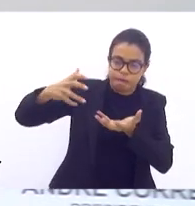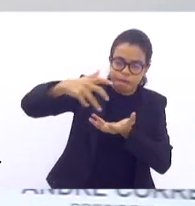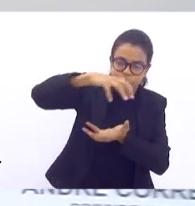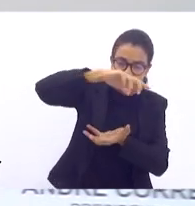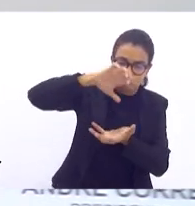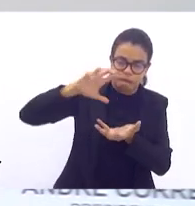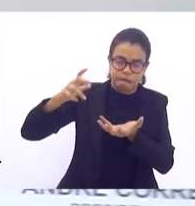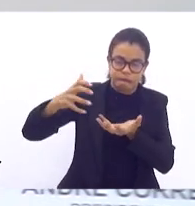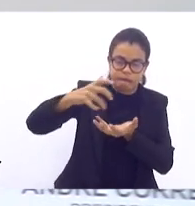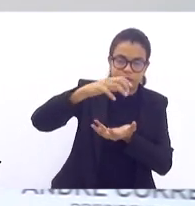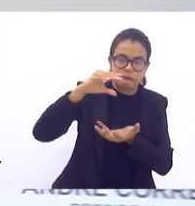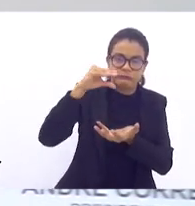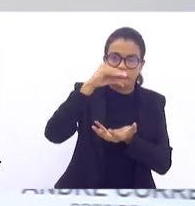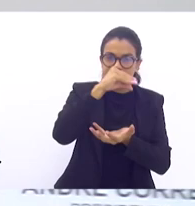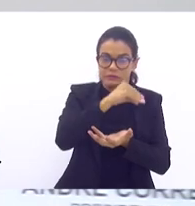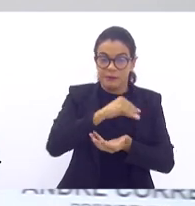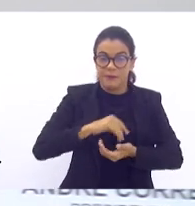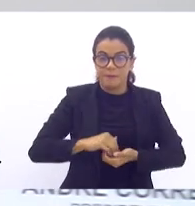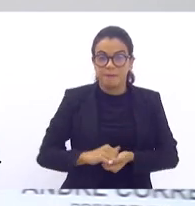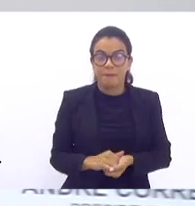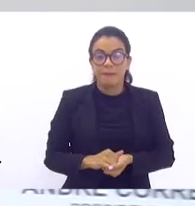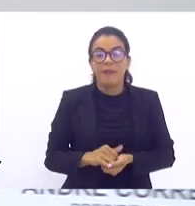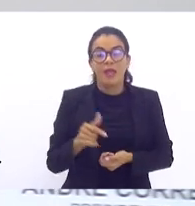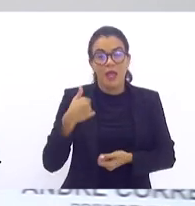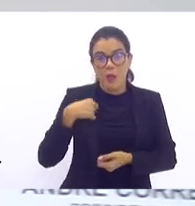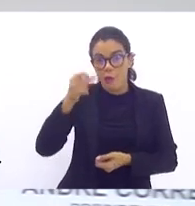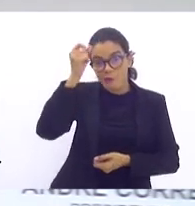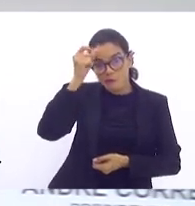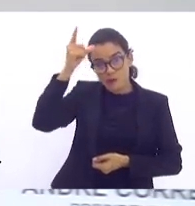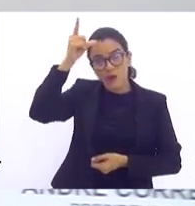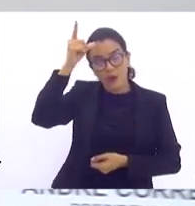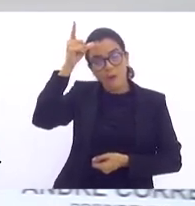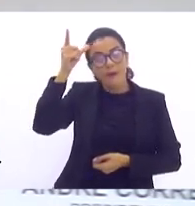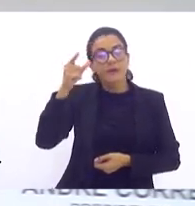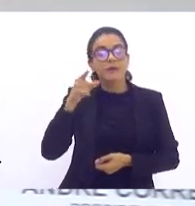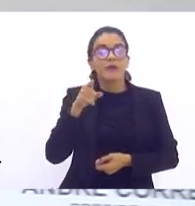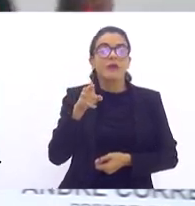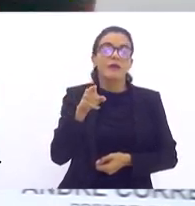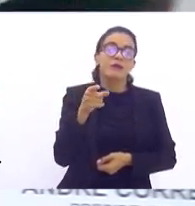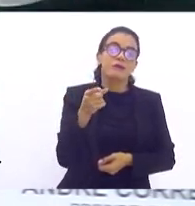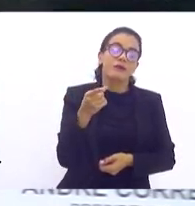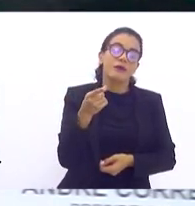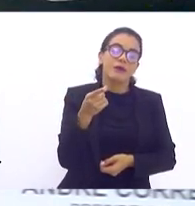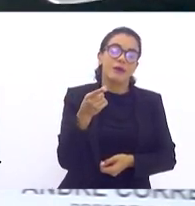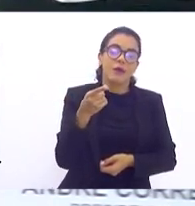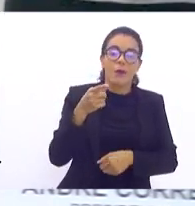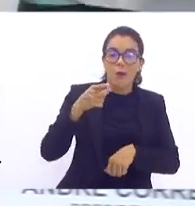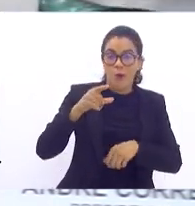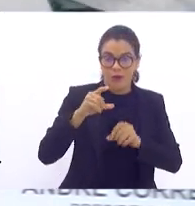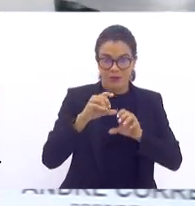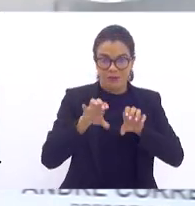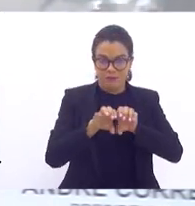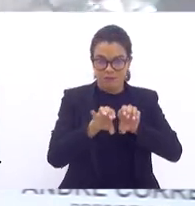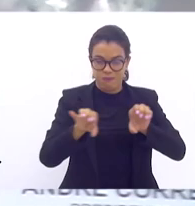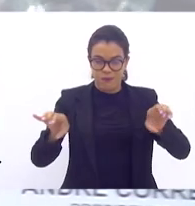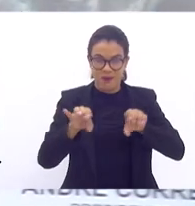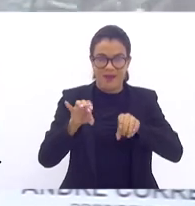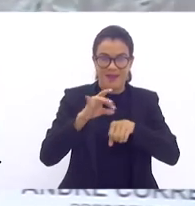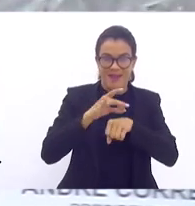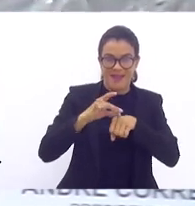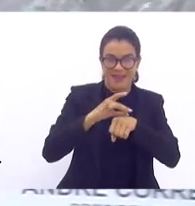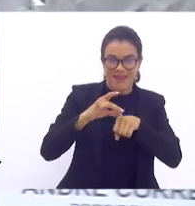depois que eu levantei esse debate Eu soube Deputado que boa parte inclusive desse minério ficava o mineral é